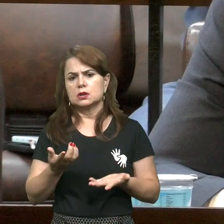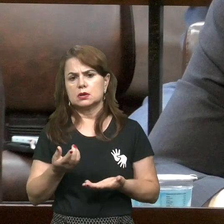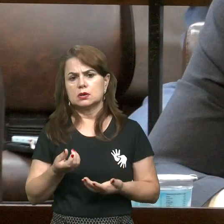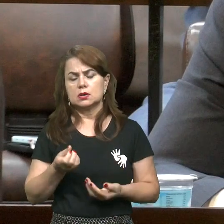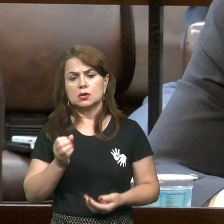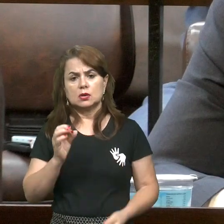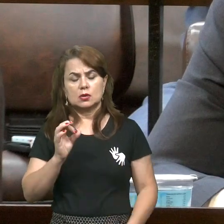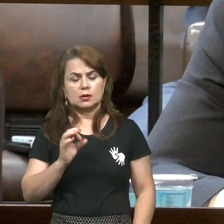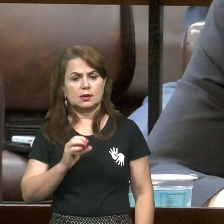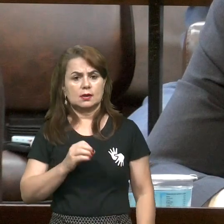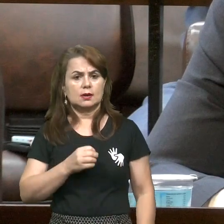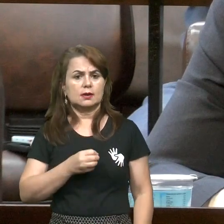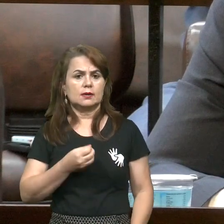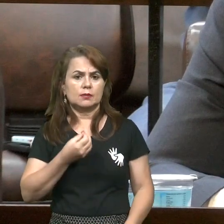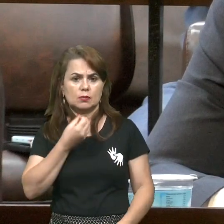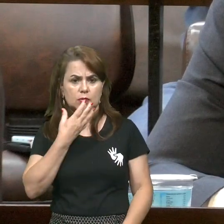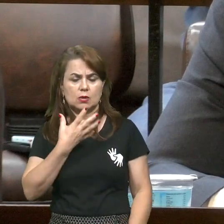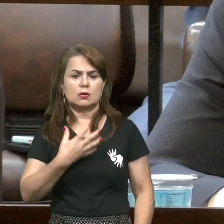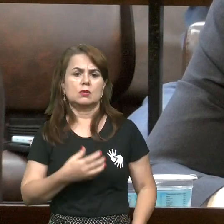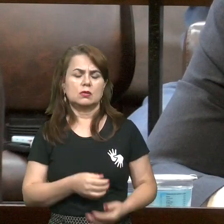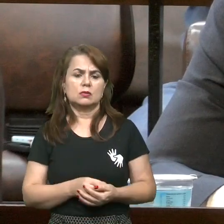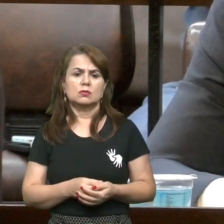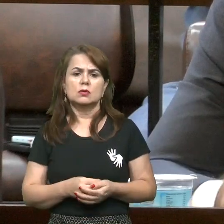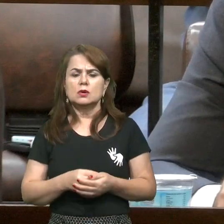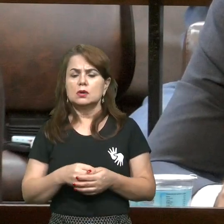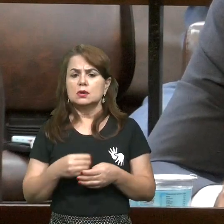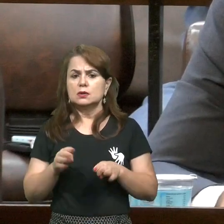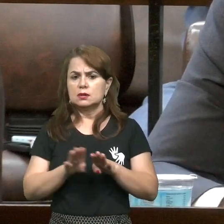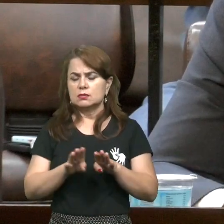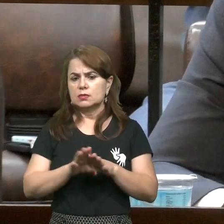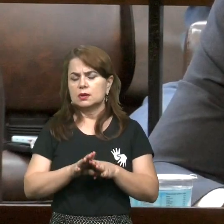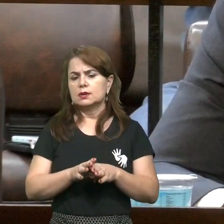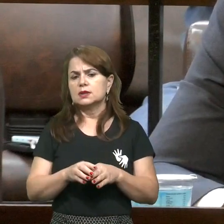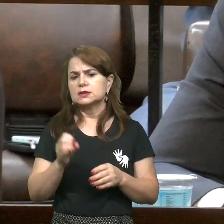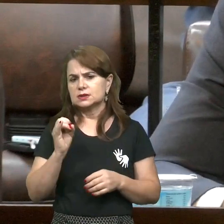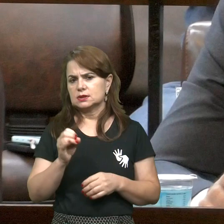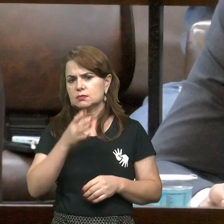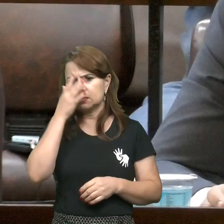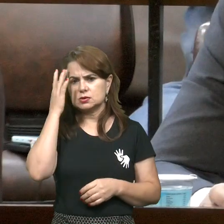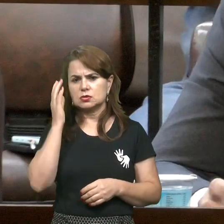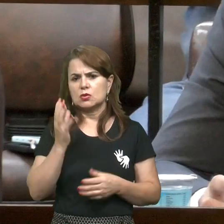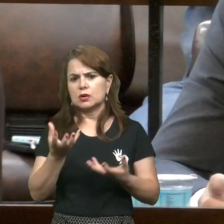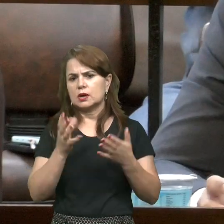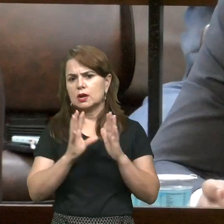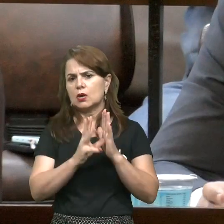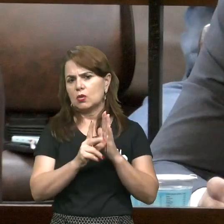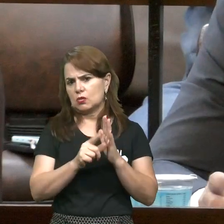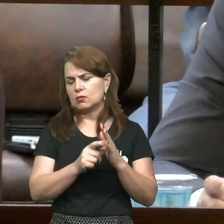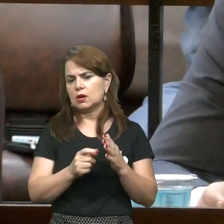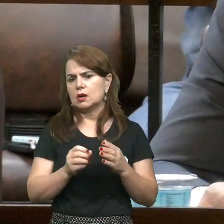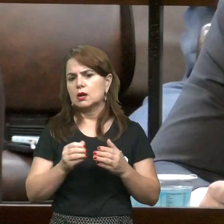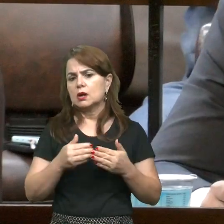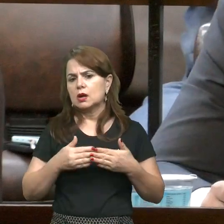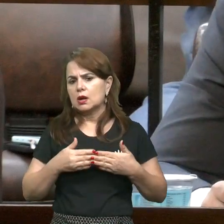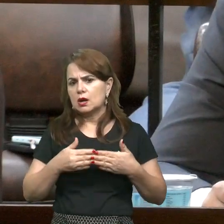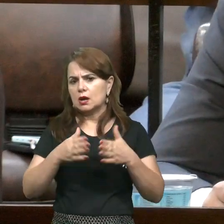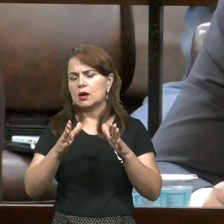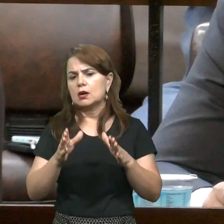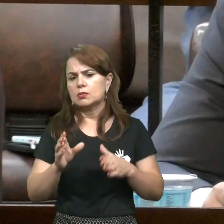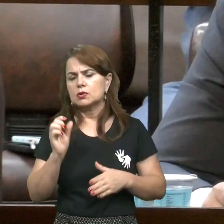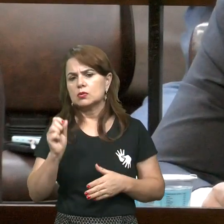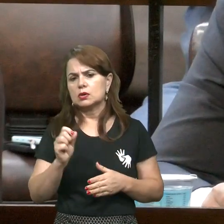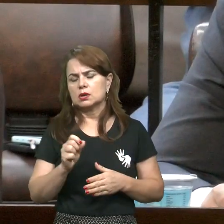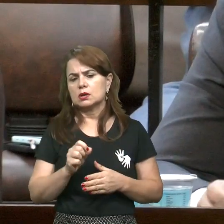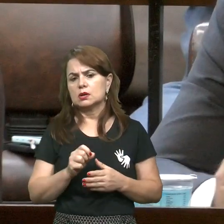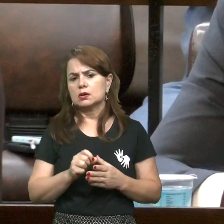bens, interesses, serviços da União envolvidos nesse dinheiro de licitação, ela encaminha a solicitação de abertura de inquérito à PF,